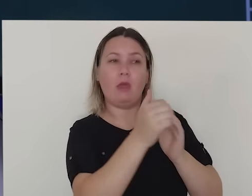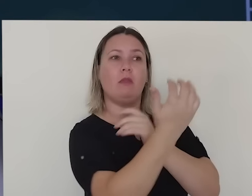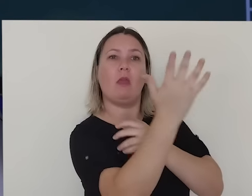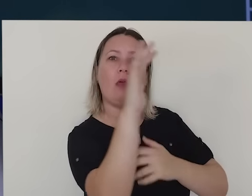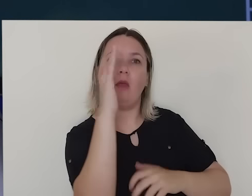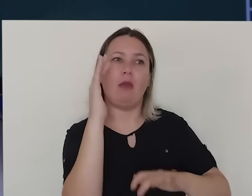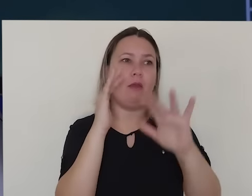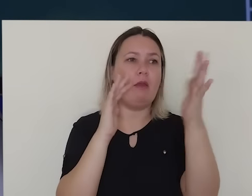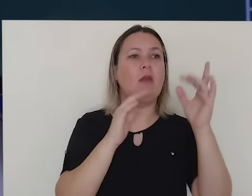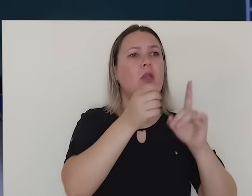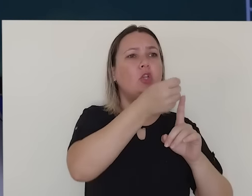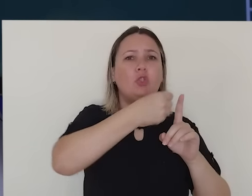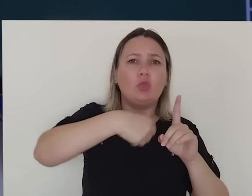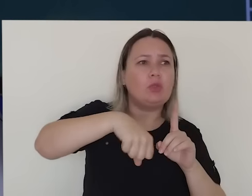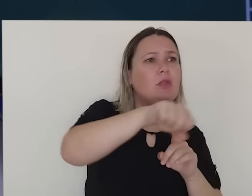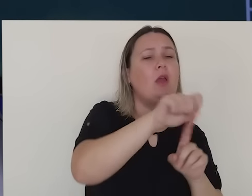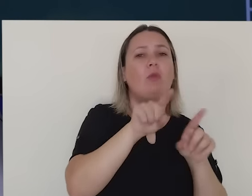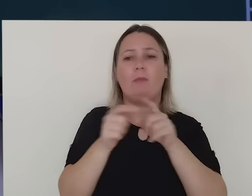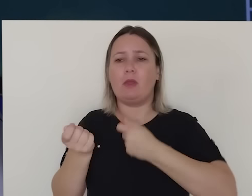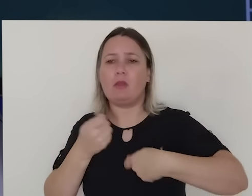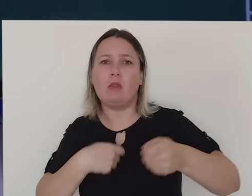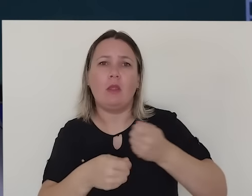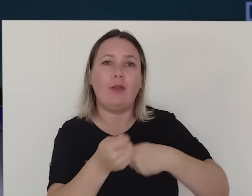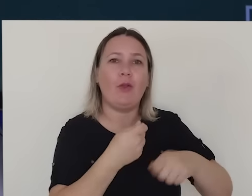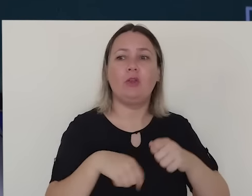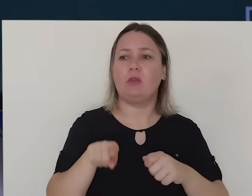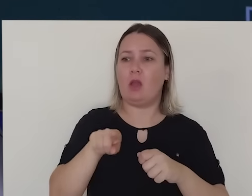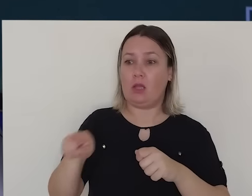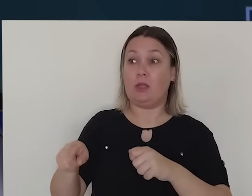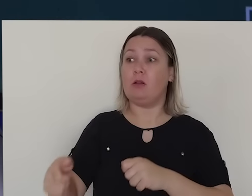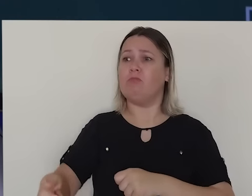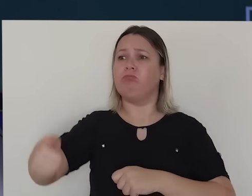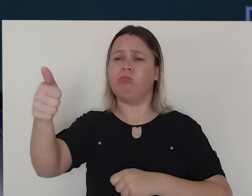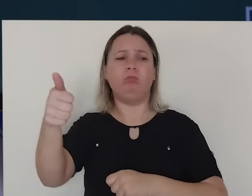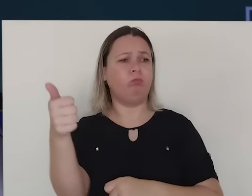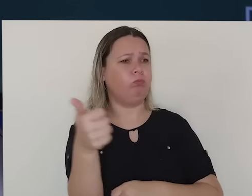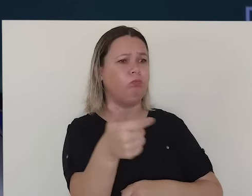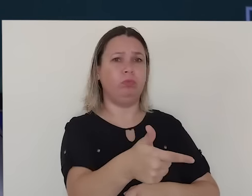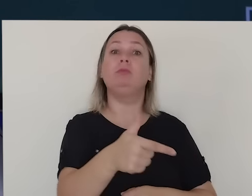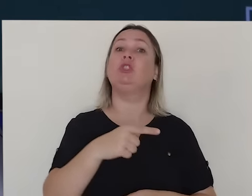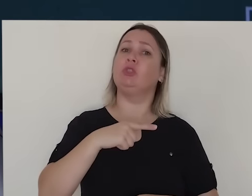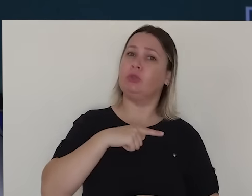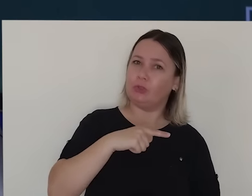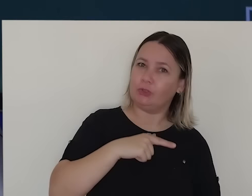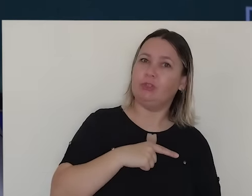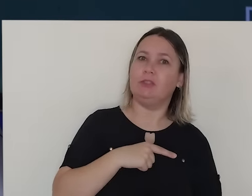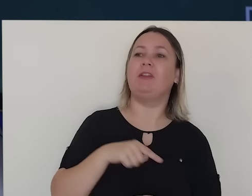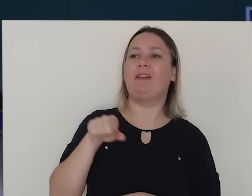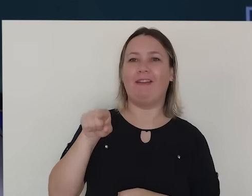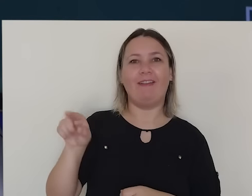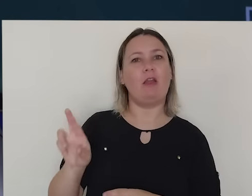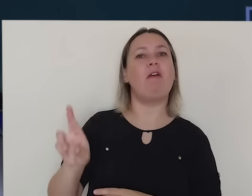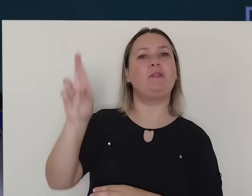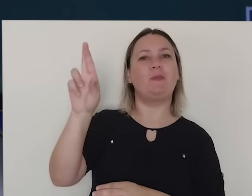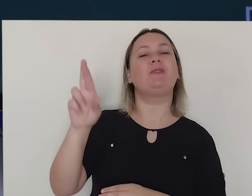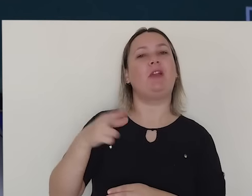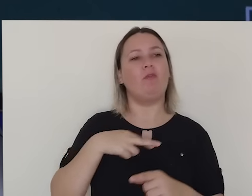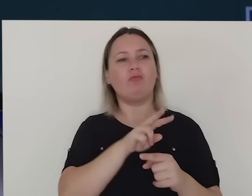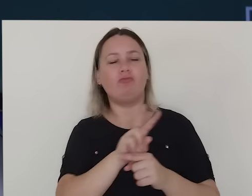aqueles de negócio eram melhores do que outras unidades que não tinham alguém dedicado olhando para